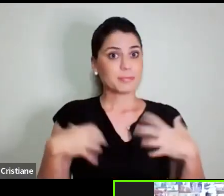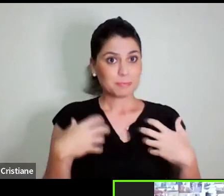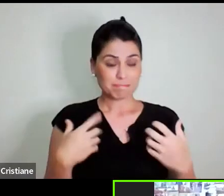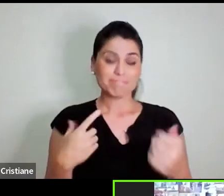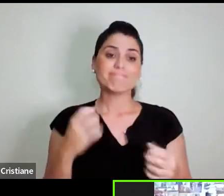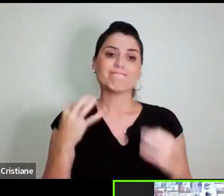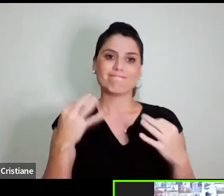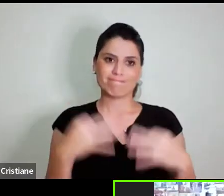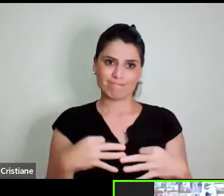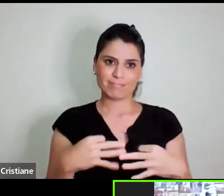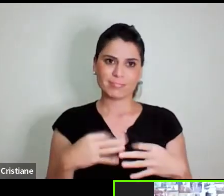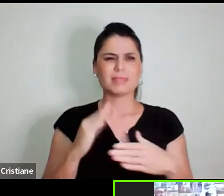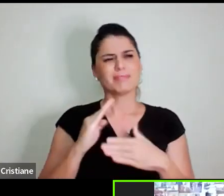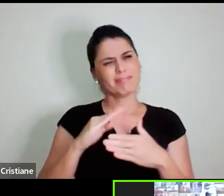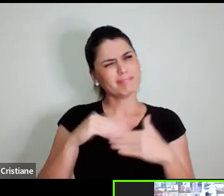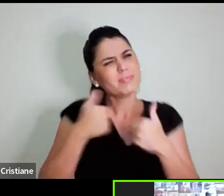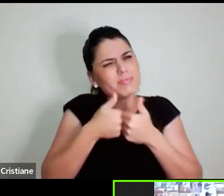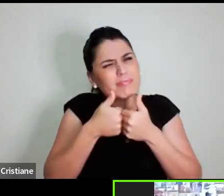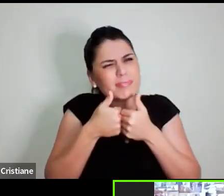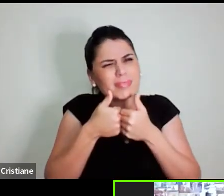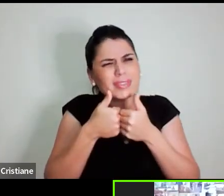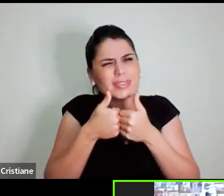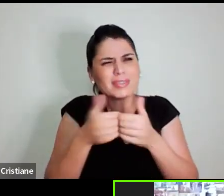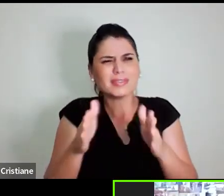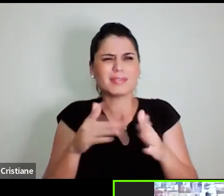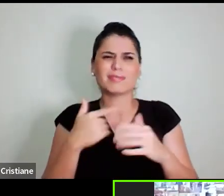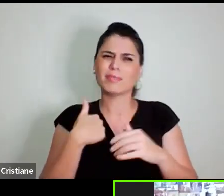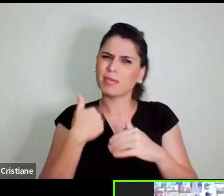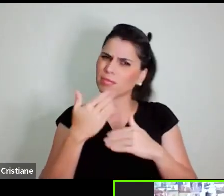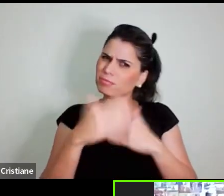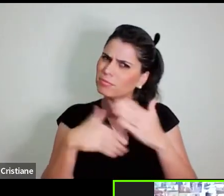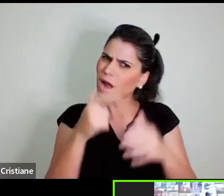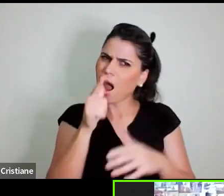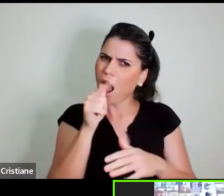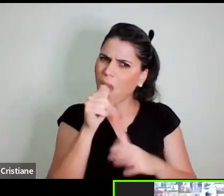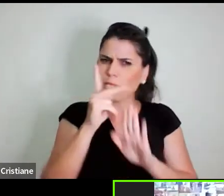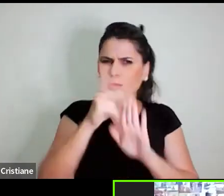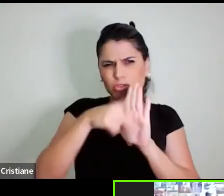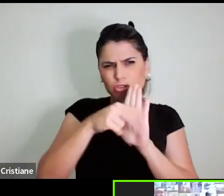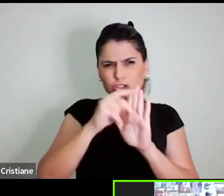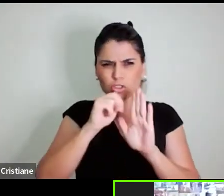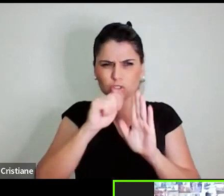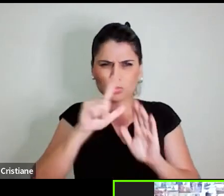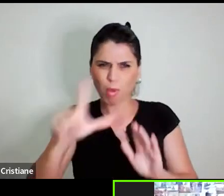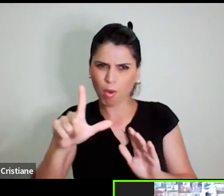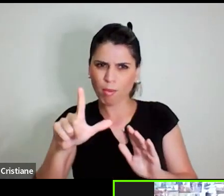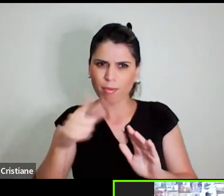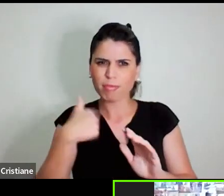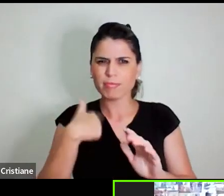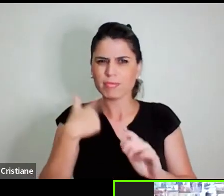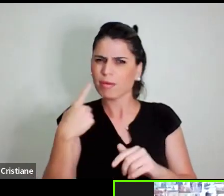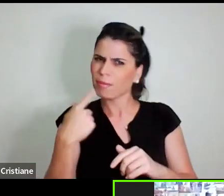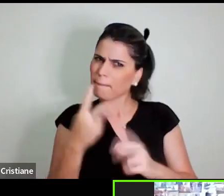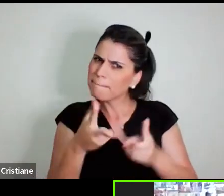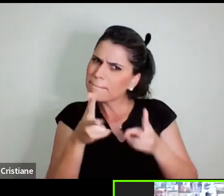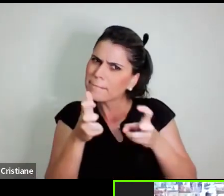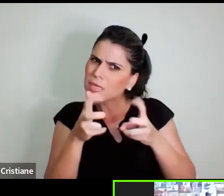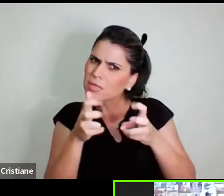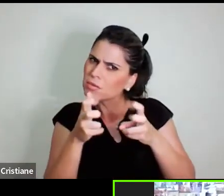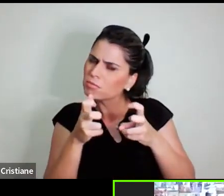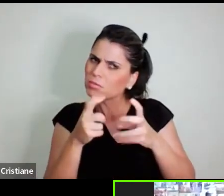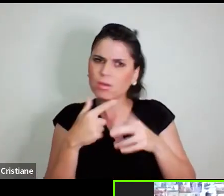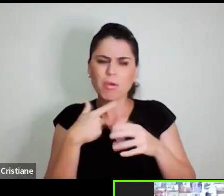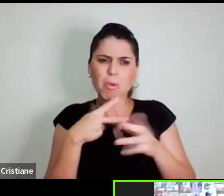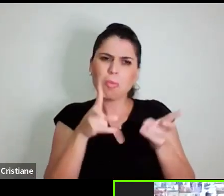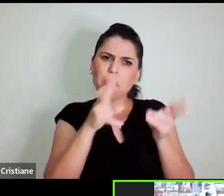fazer uso da água, eu percebi que isso não estava acontecendo mais. Então, eu não tinha aquele sono